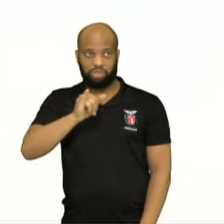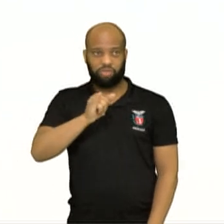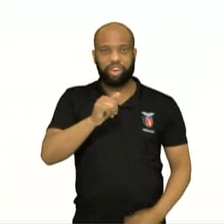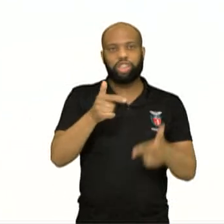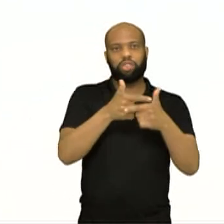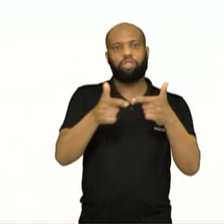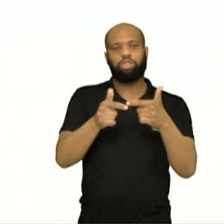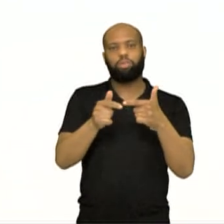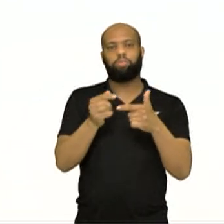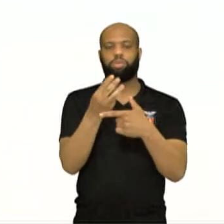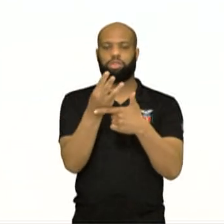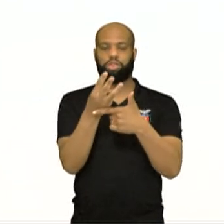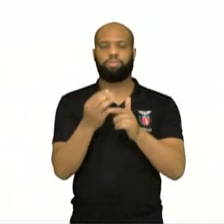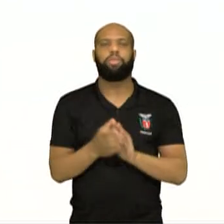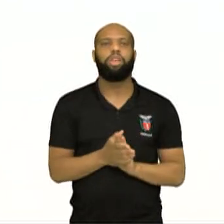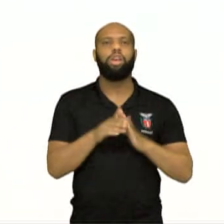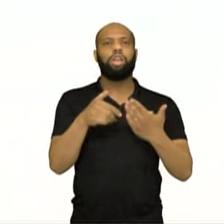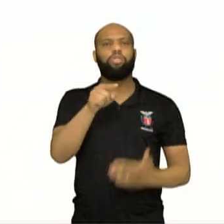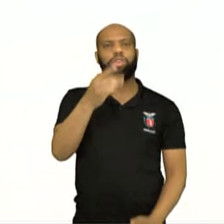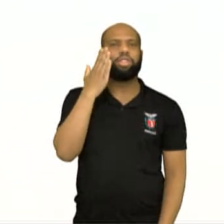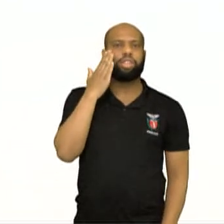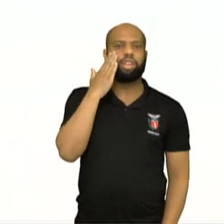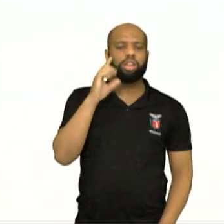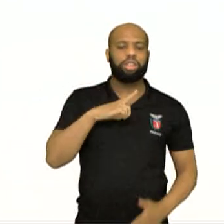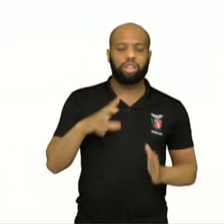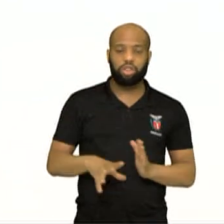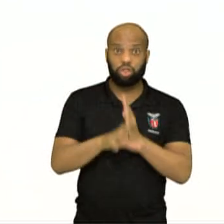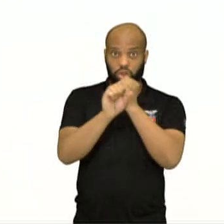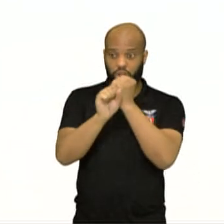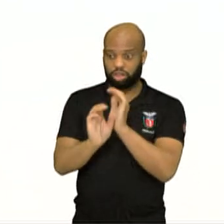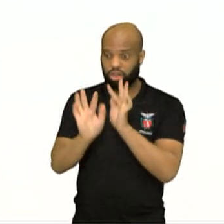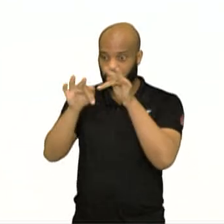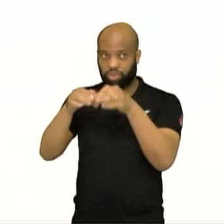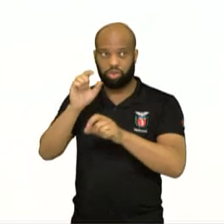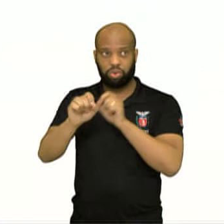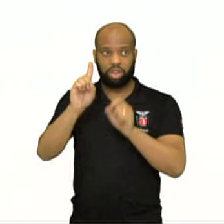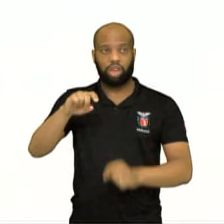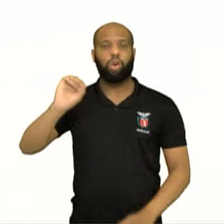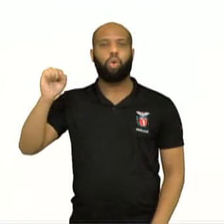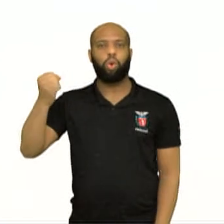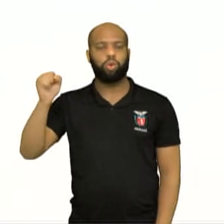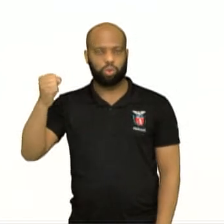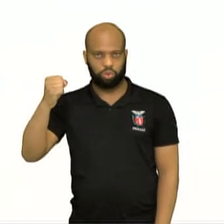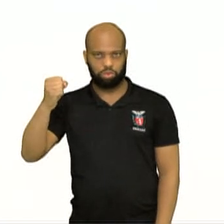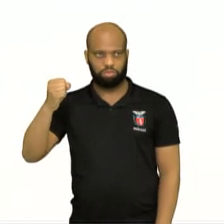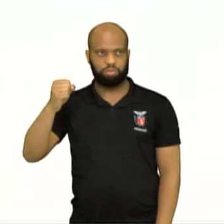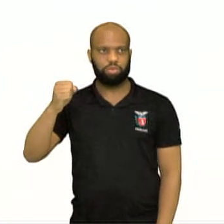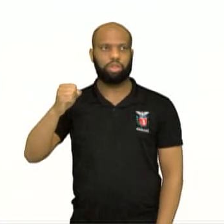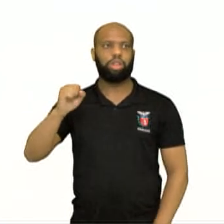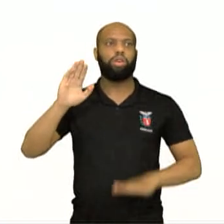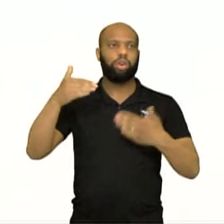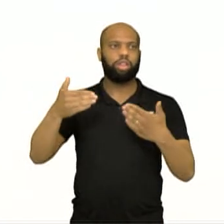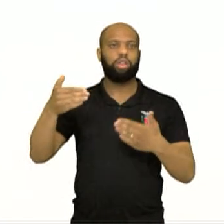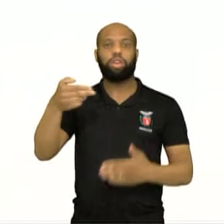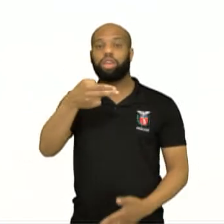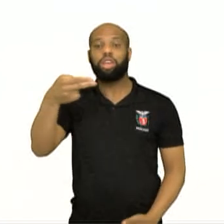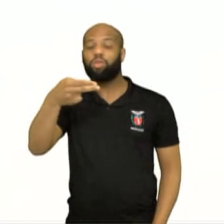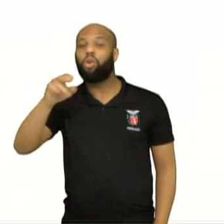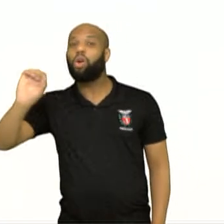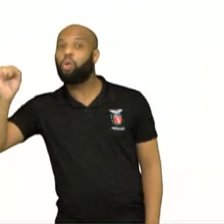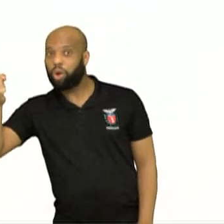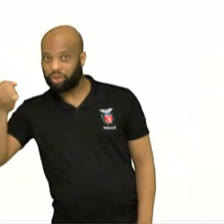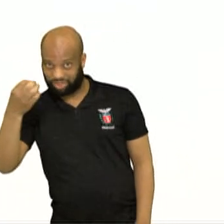3. Sabendo que a nota final de Karen foi 8, ou seja, igual a